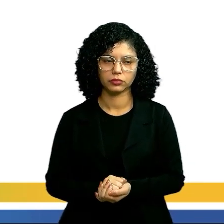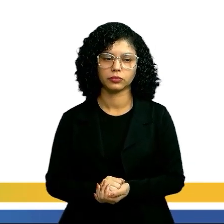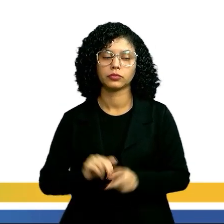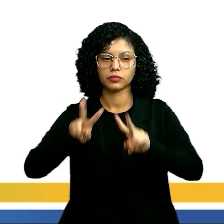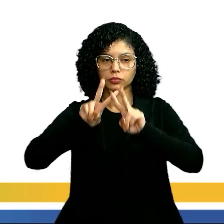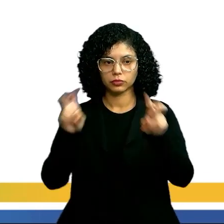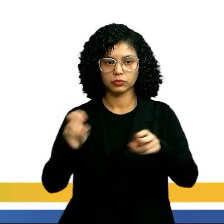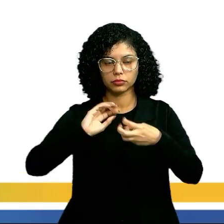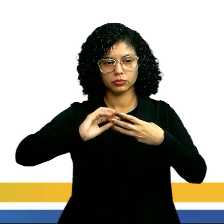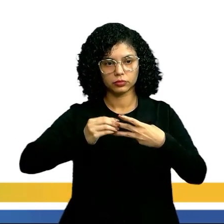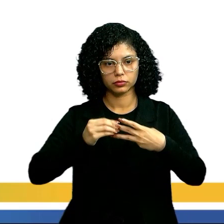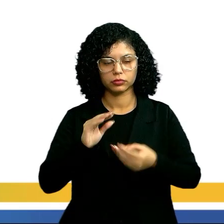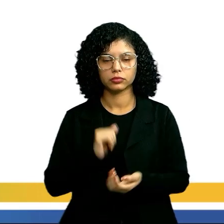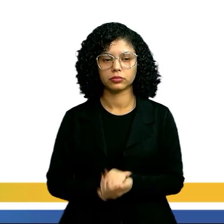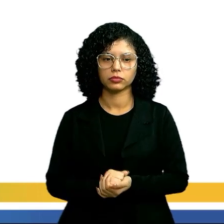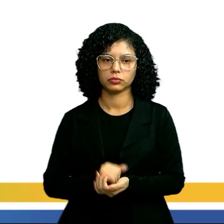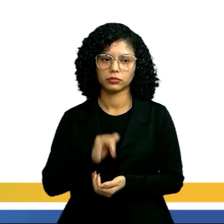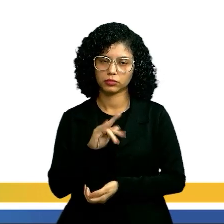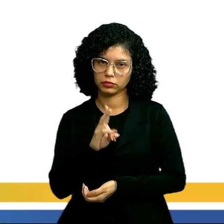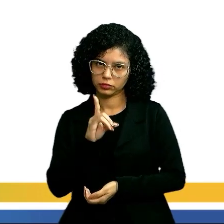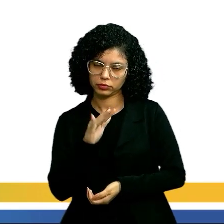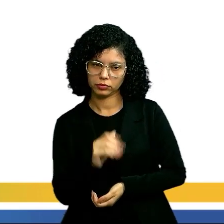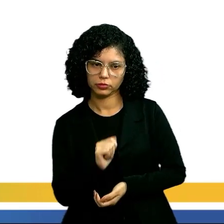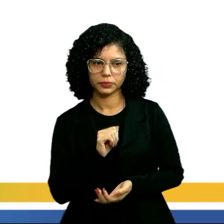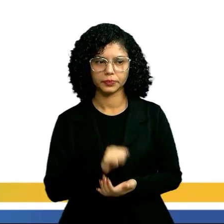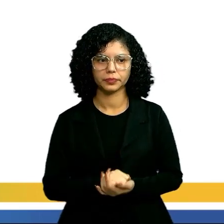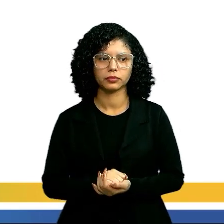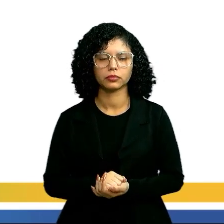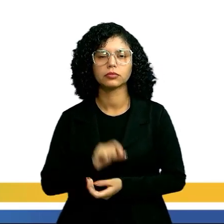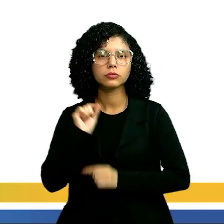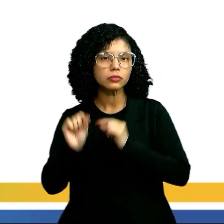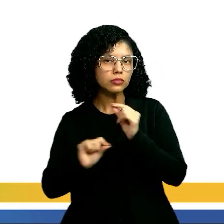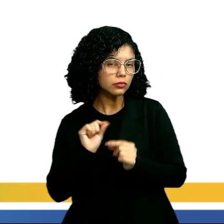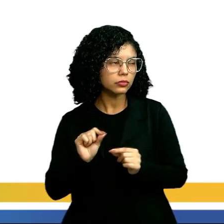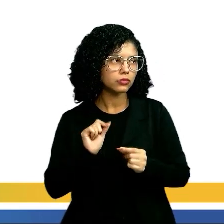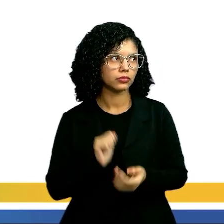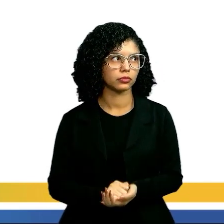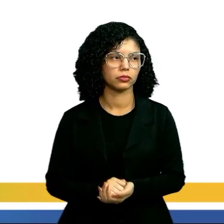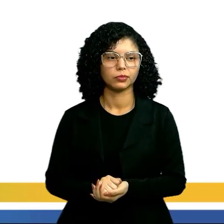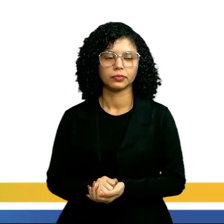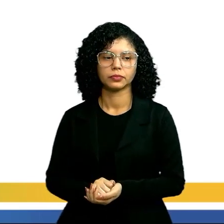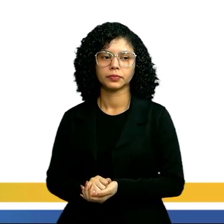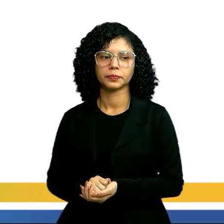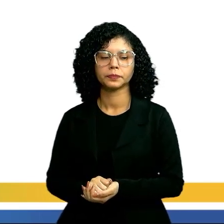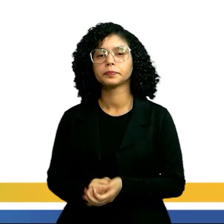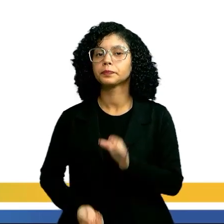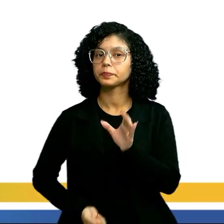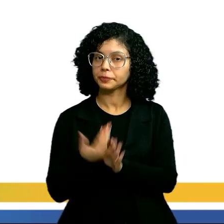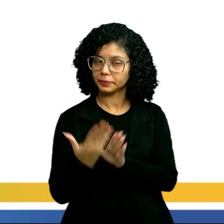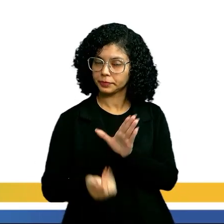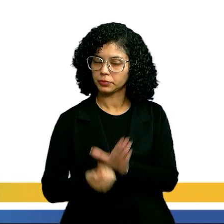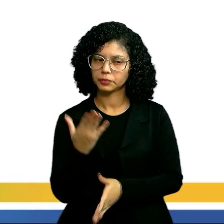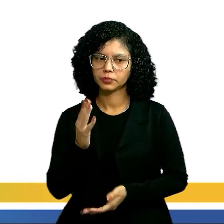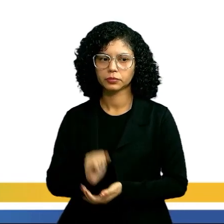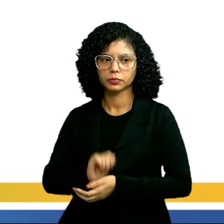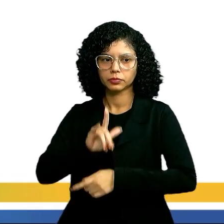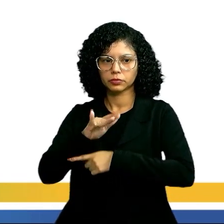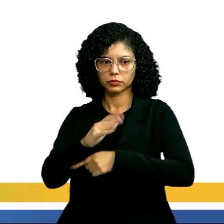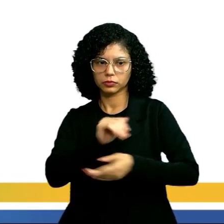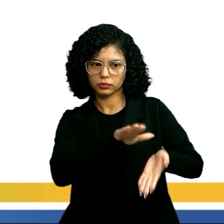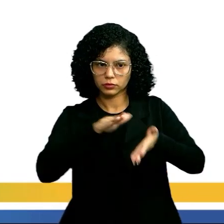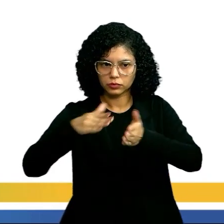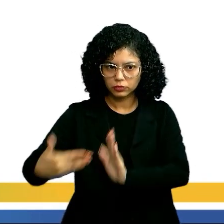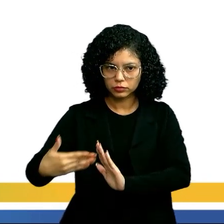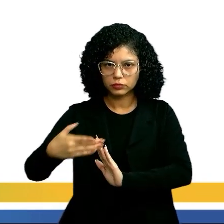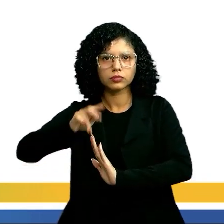cianeto sobre a respiração celular no interior das mitocôndrias é a produção de glicose a partir